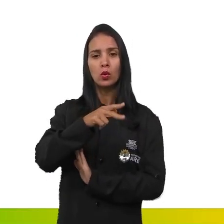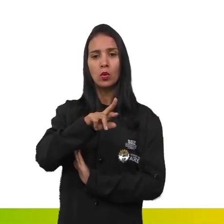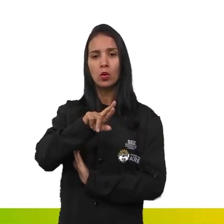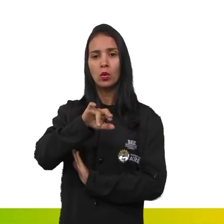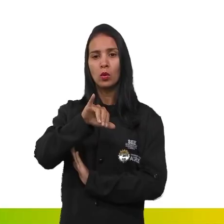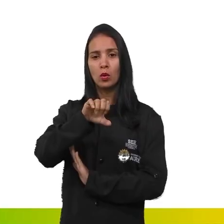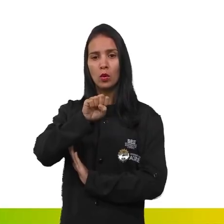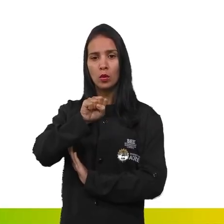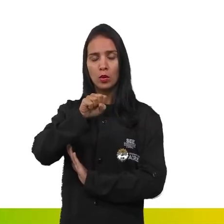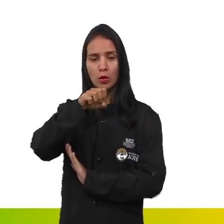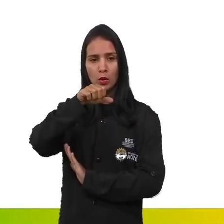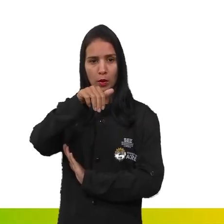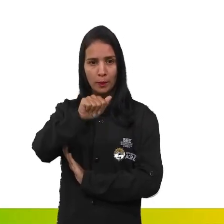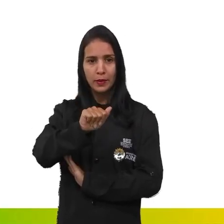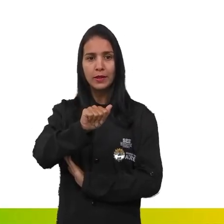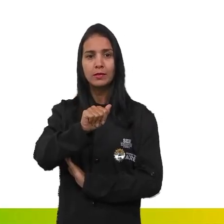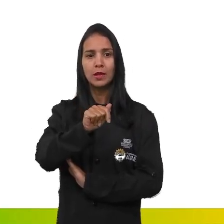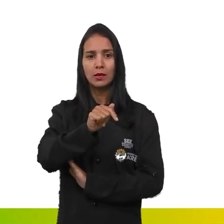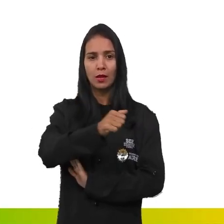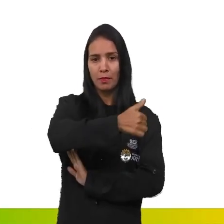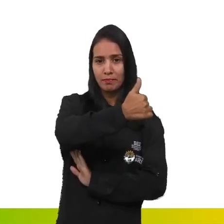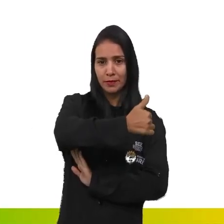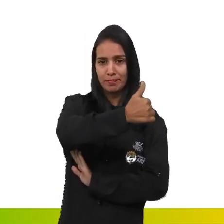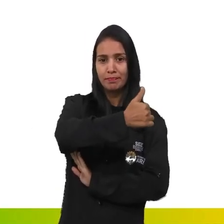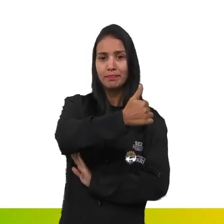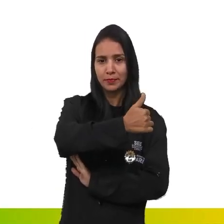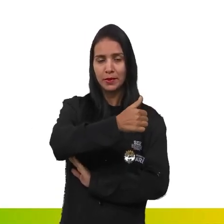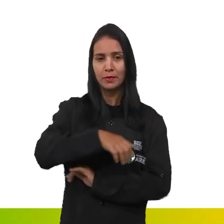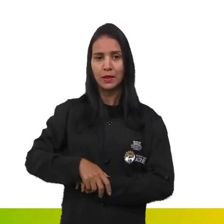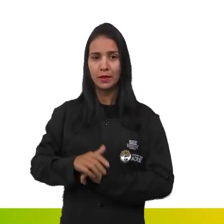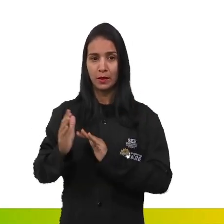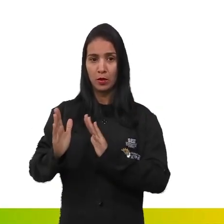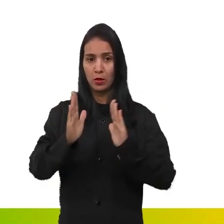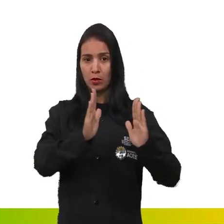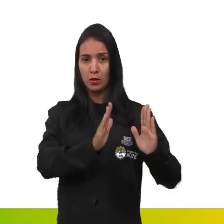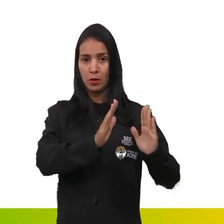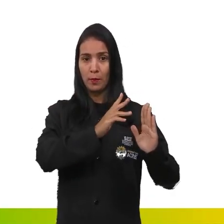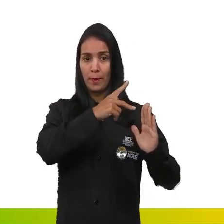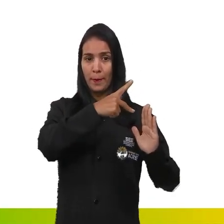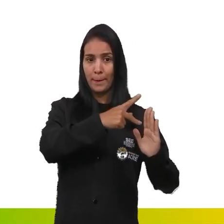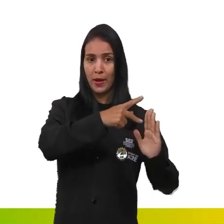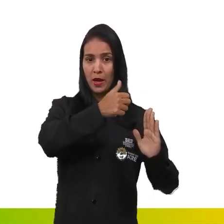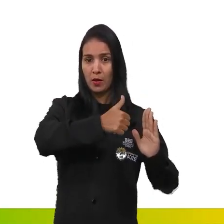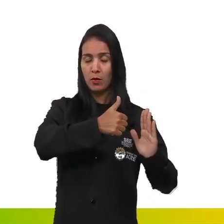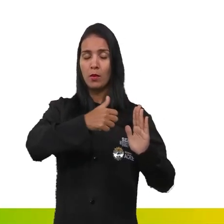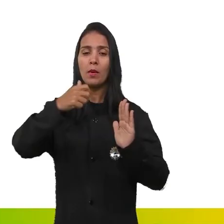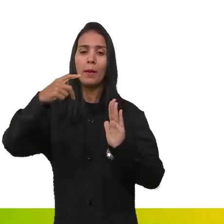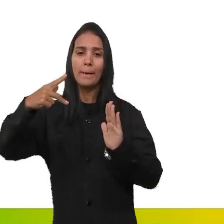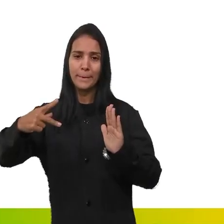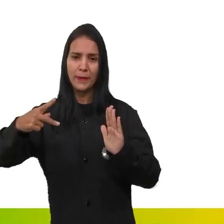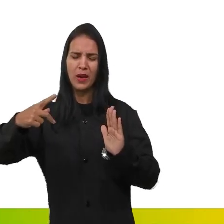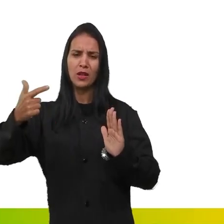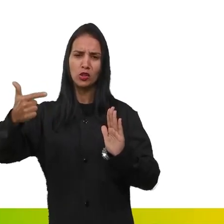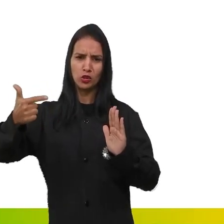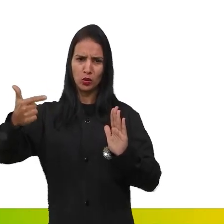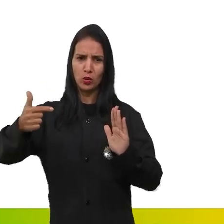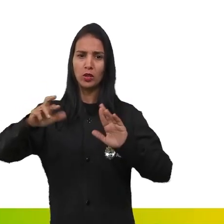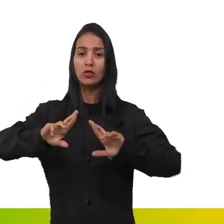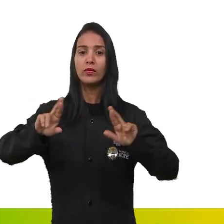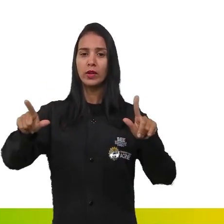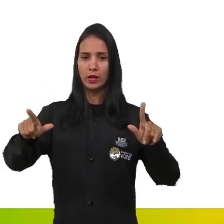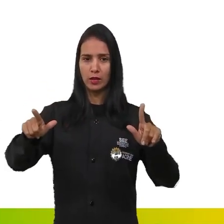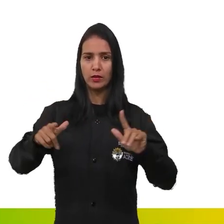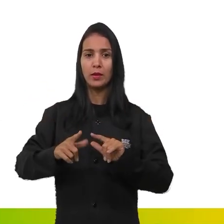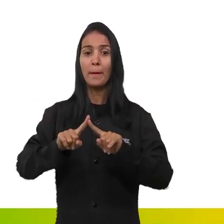tenho o prisma e um paralelepípedo. Esse paralelepípedo não importa se ele é reto, se ele tem